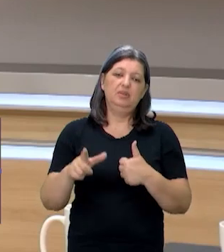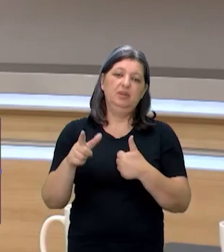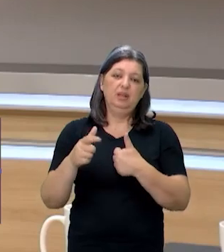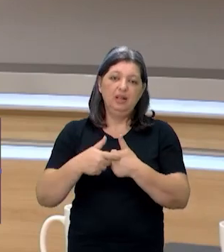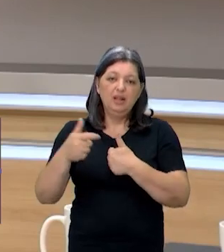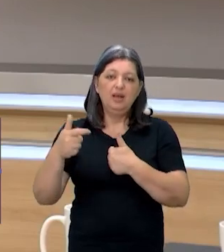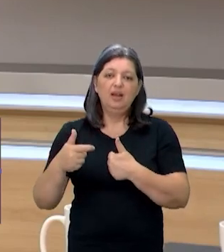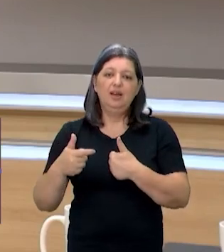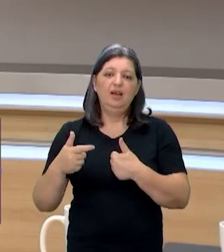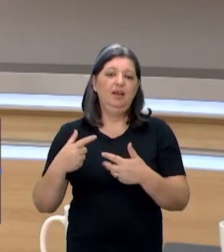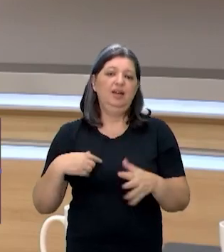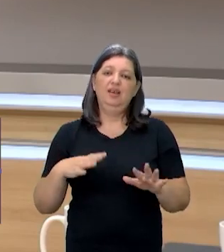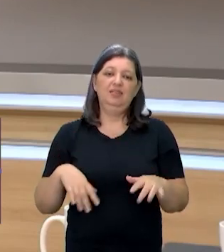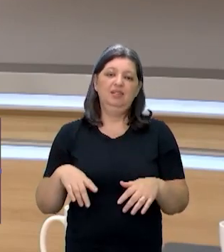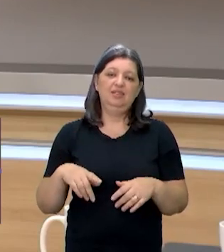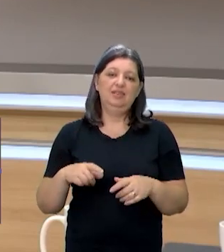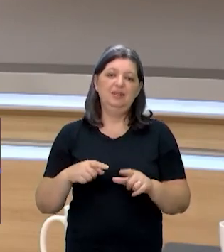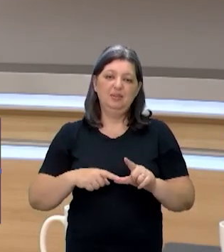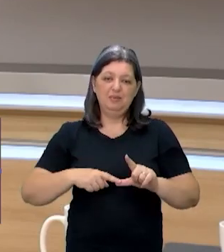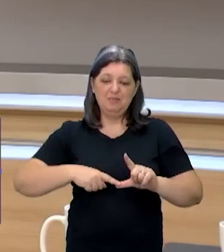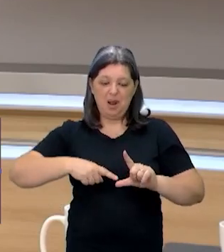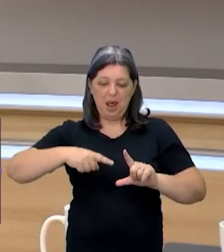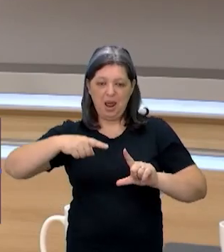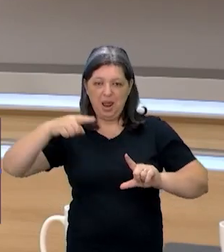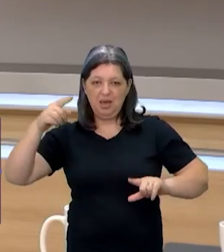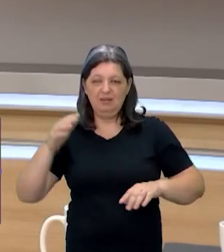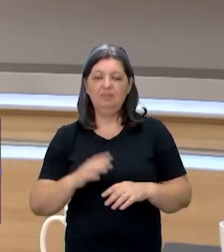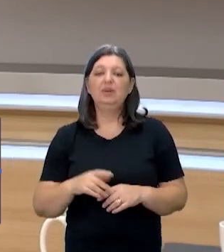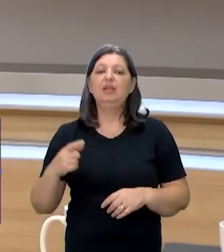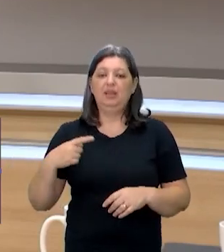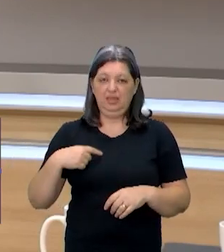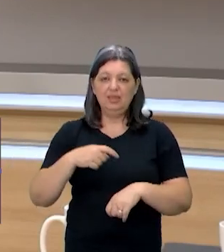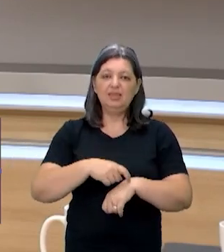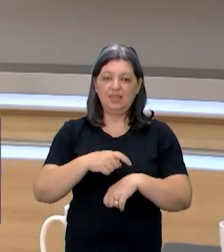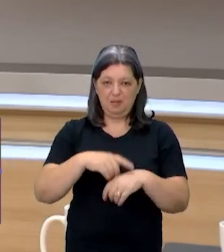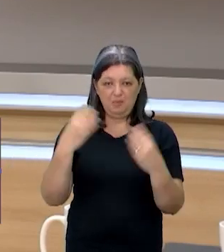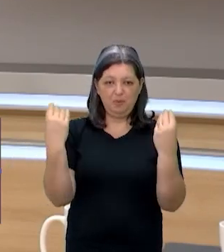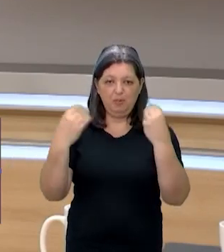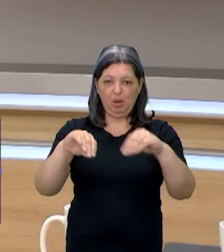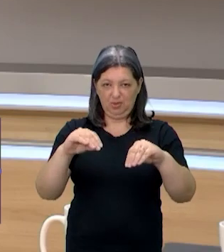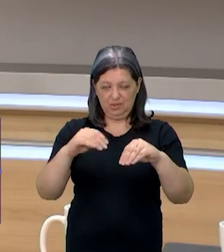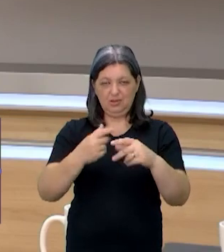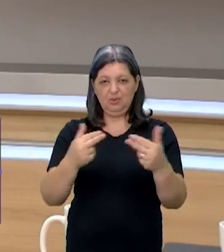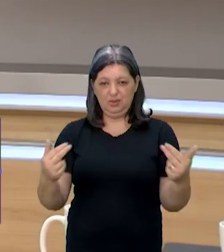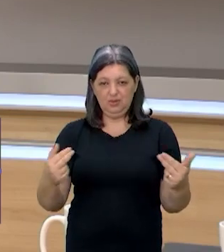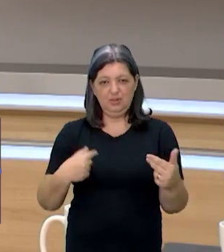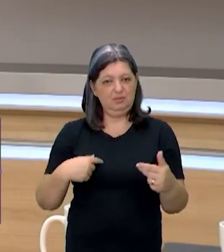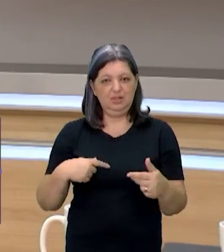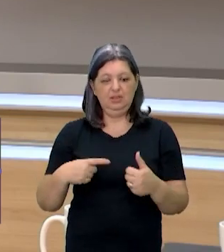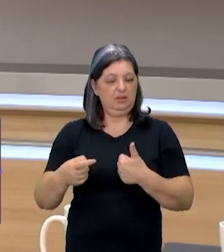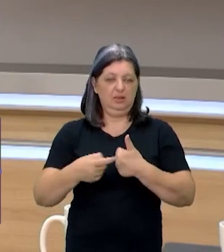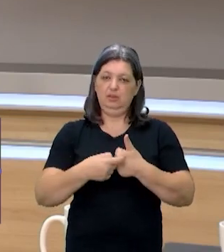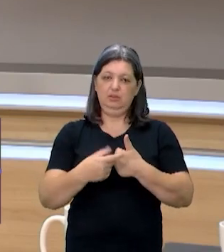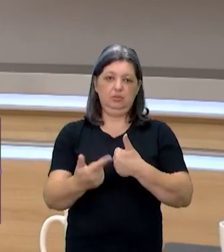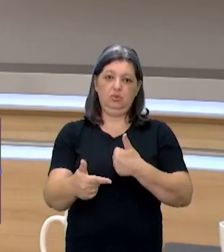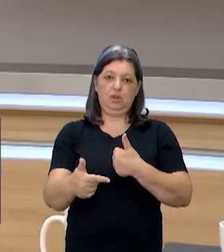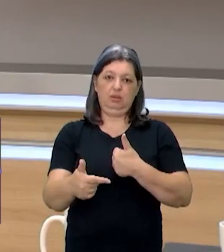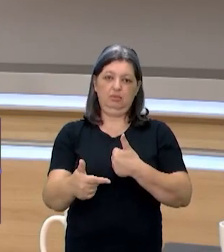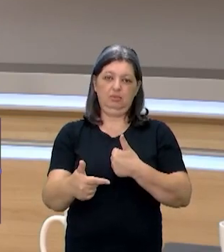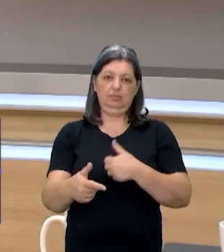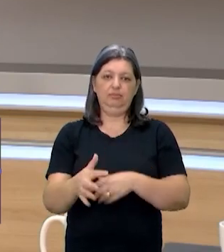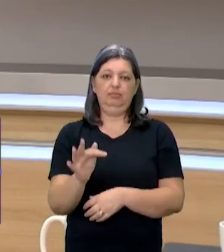posto lá, né? Eu vejo crescendo. E tem até um termo para quando a gente posta alguma coisa e as pessoas não curtem.